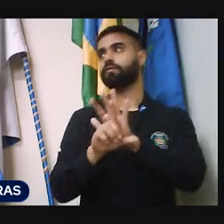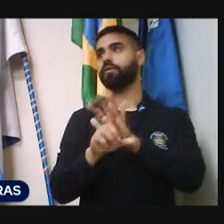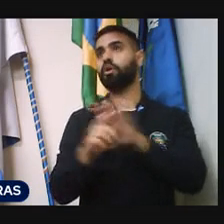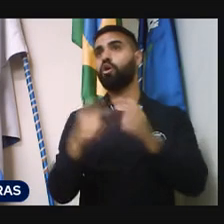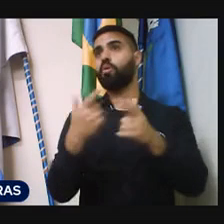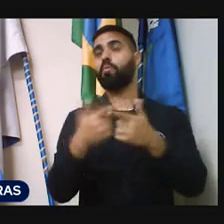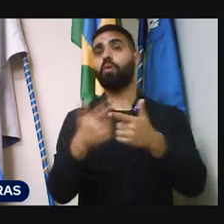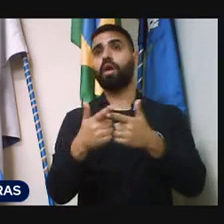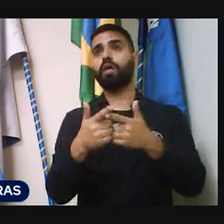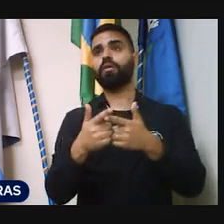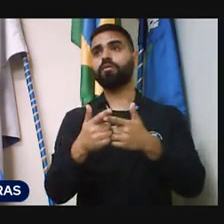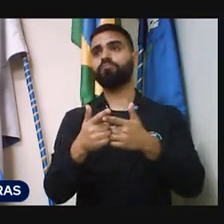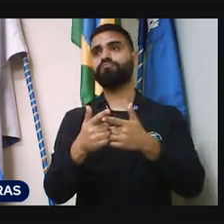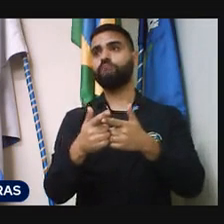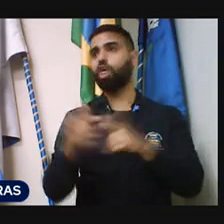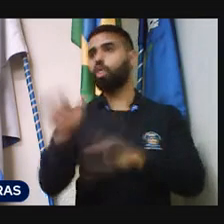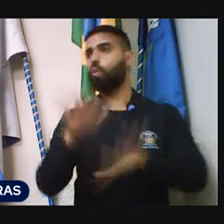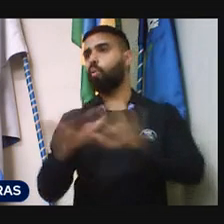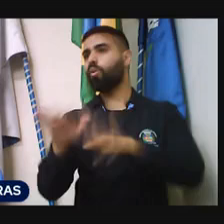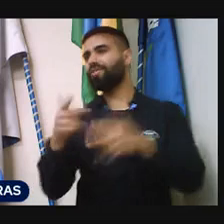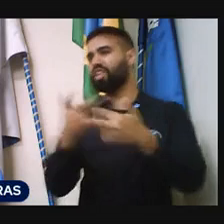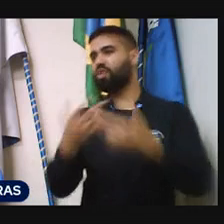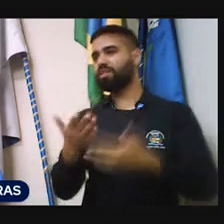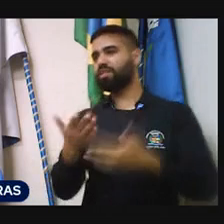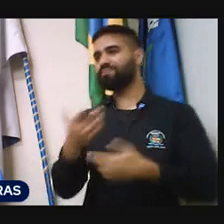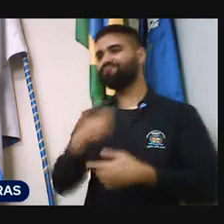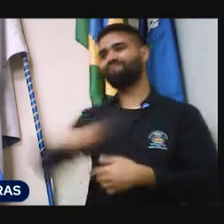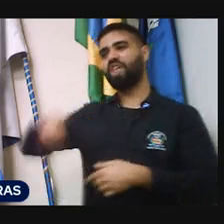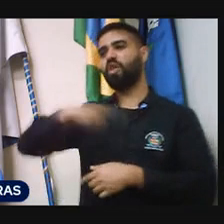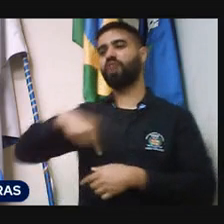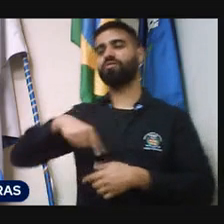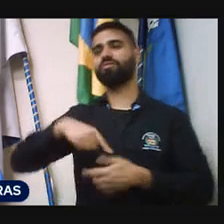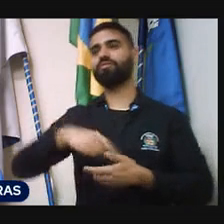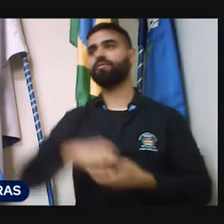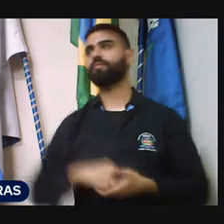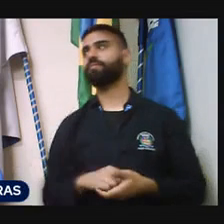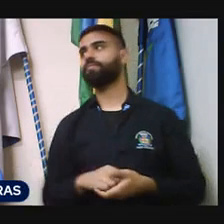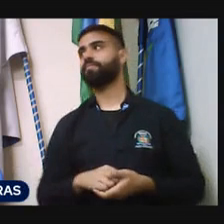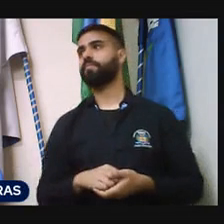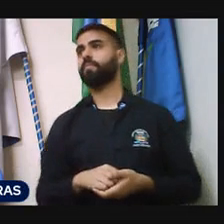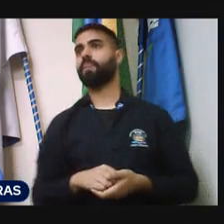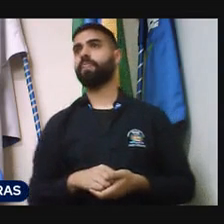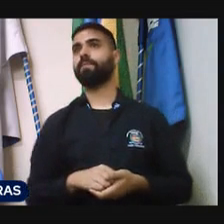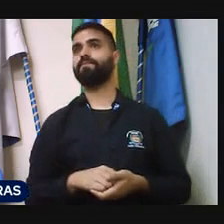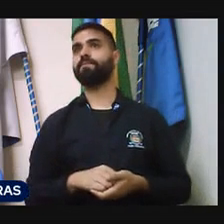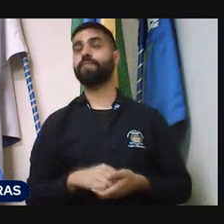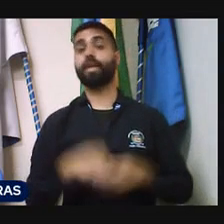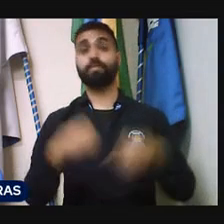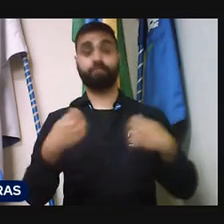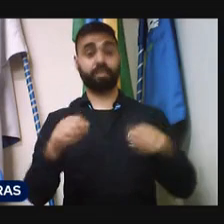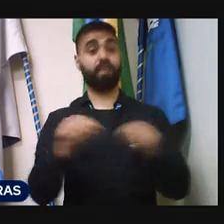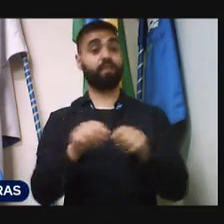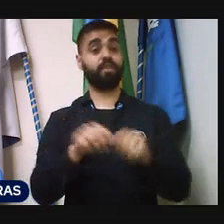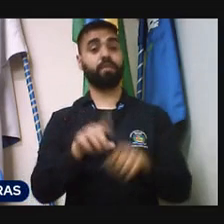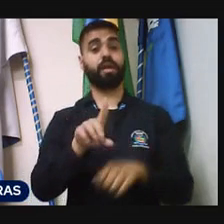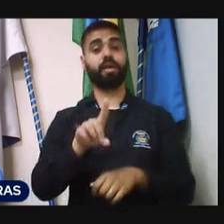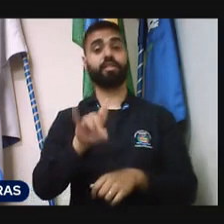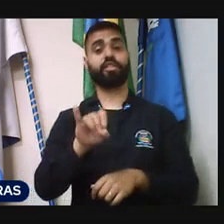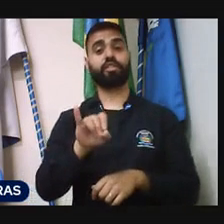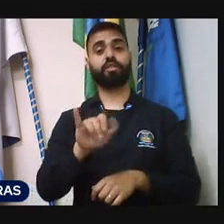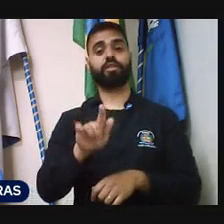não se cuida daquilo que é nosso eu gosto sempre um serviço para você ser digitalizado